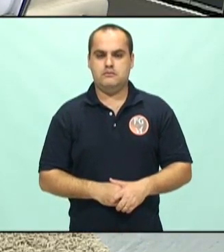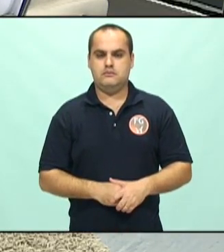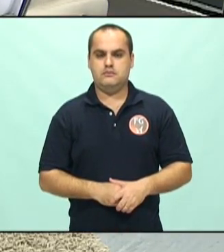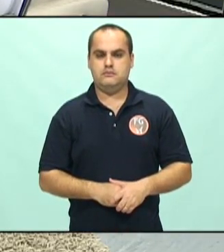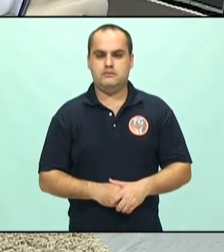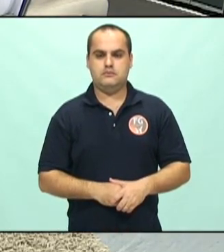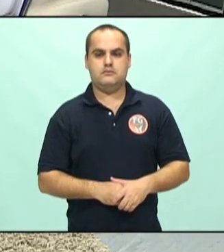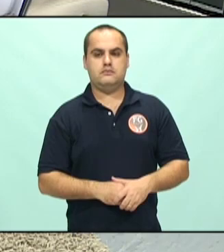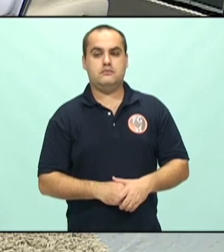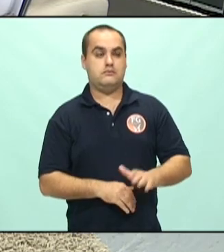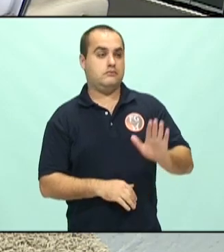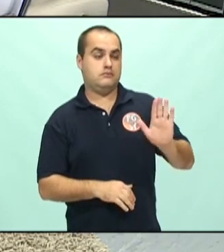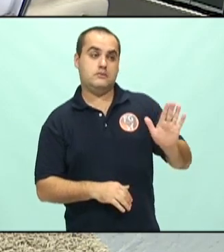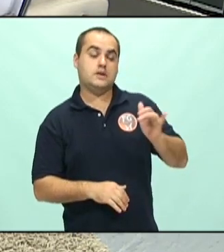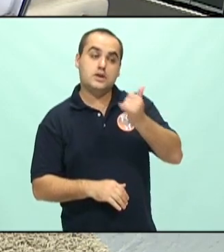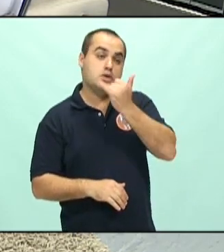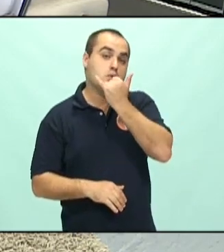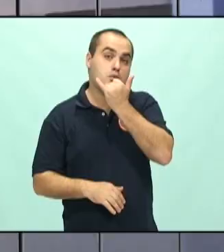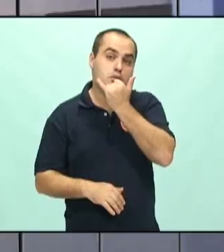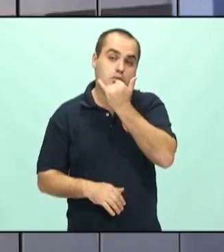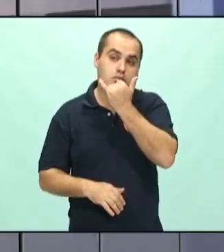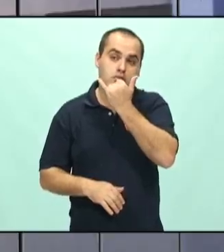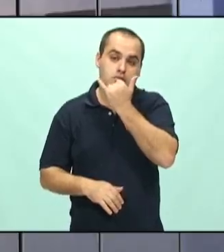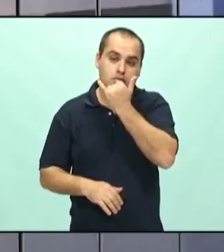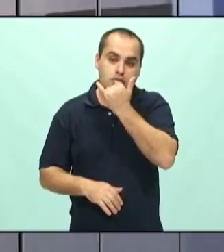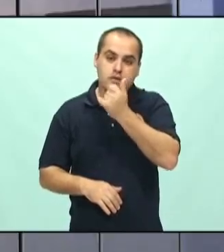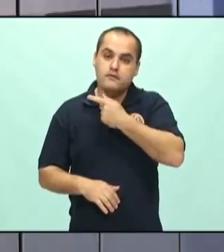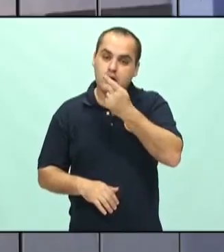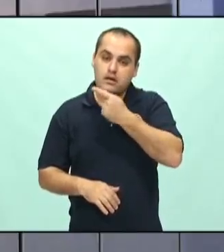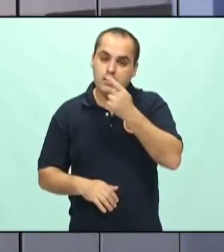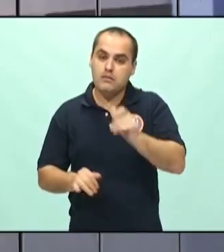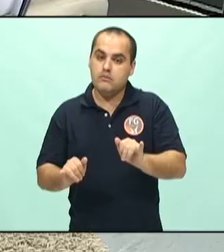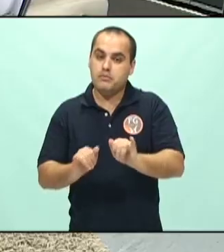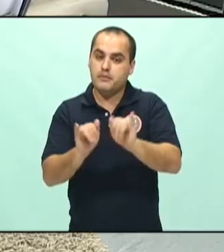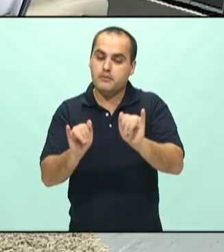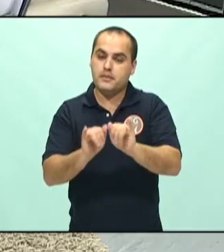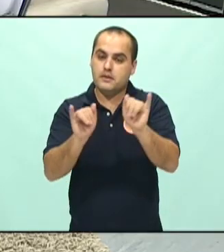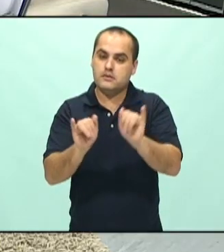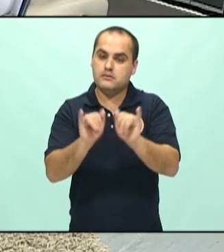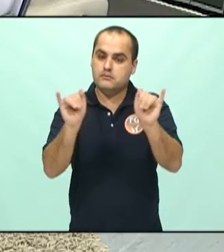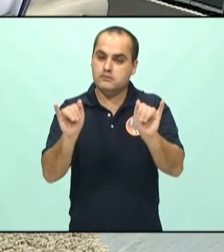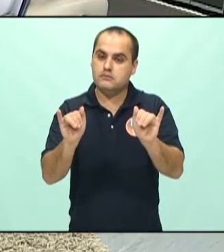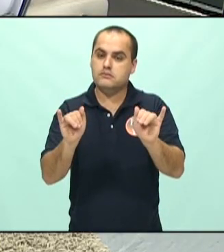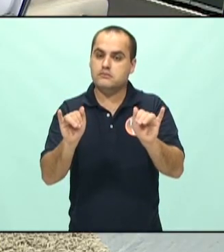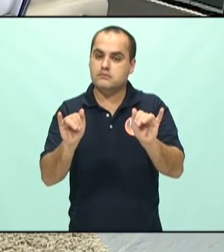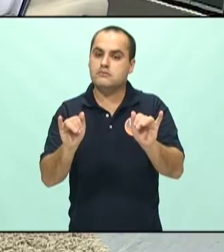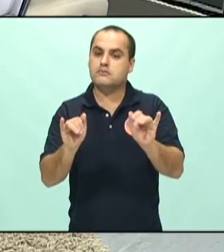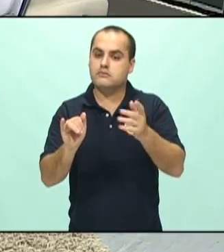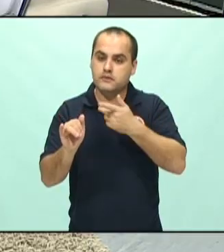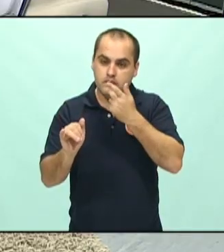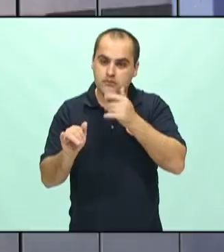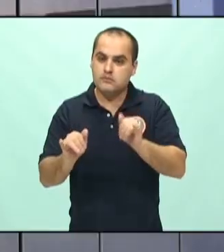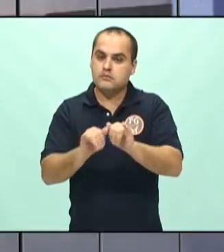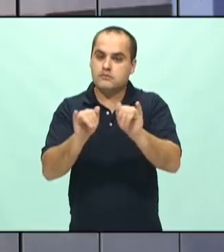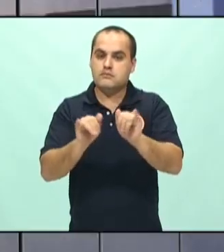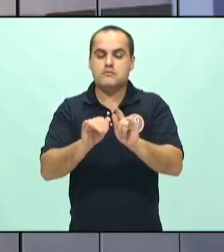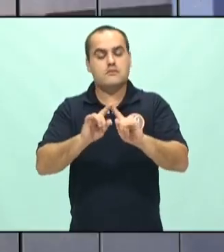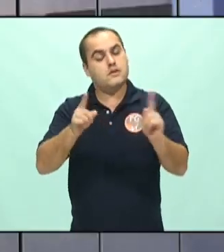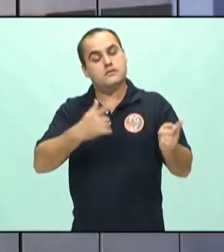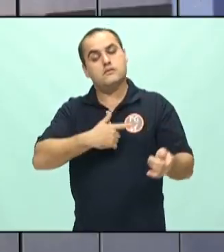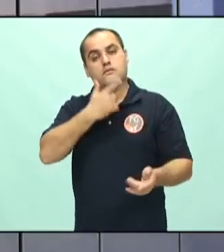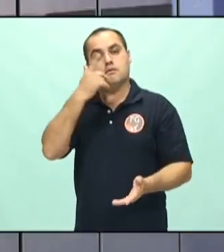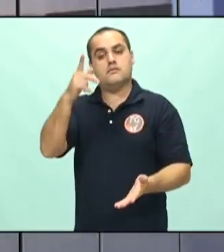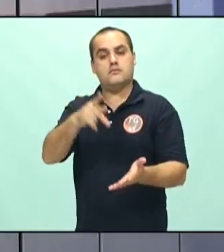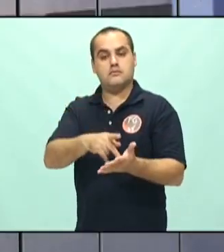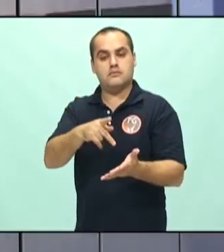dom de falar né falei de uma lei e ela tem que ser tratada é eu falei mas besteira aí mas eu sou muito verdadeira eu